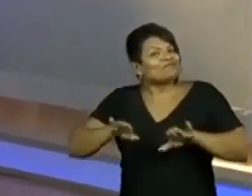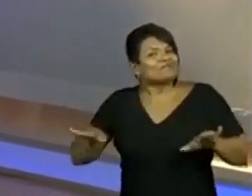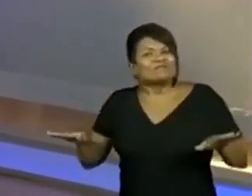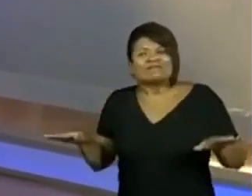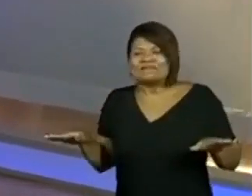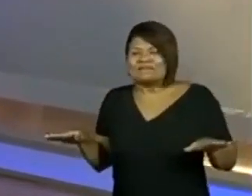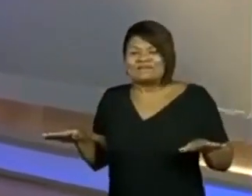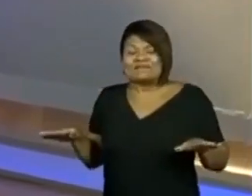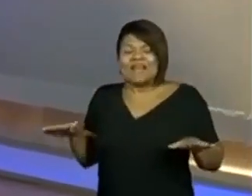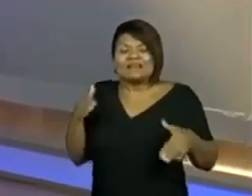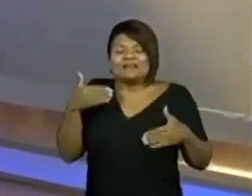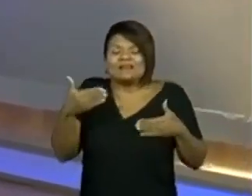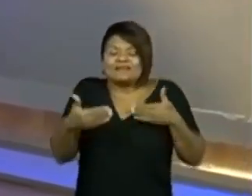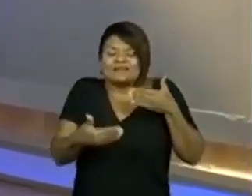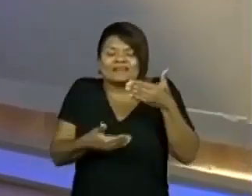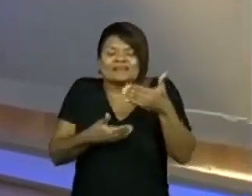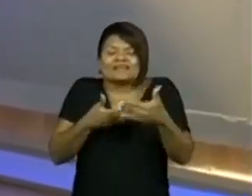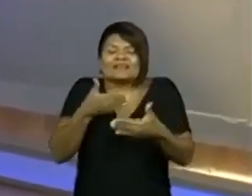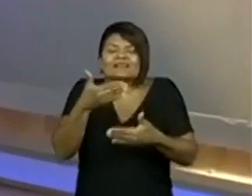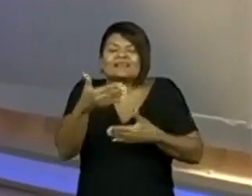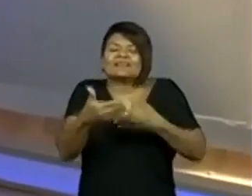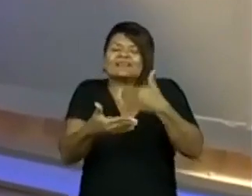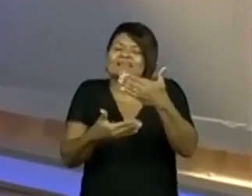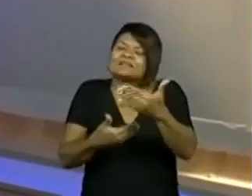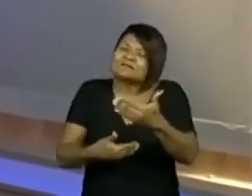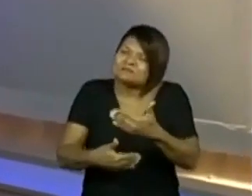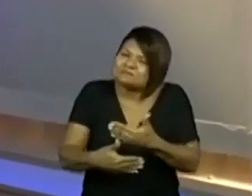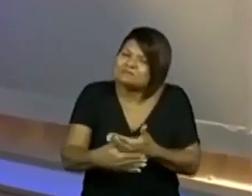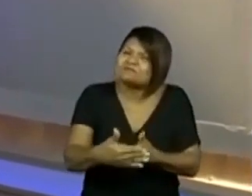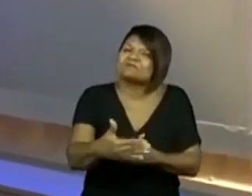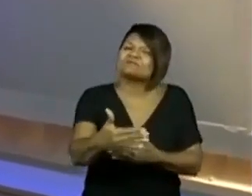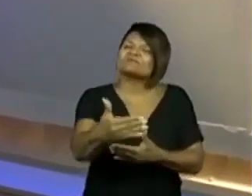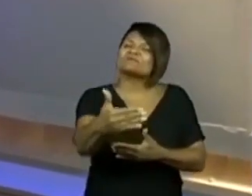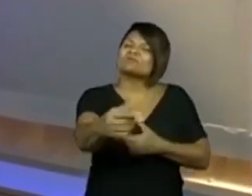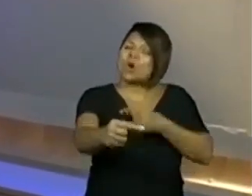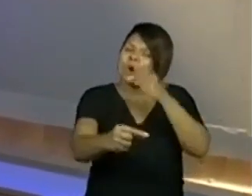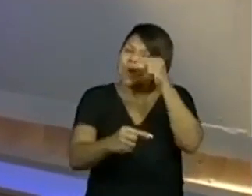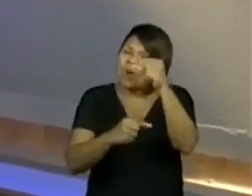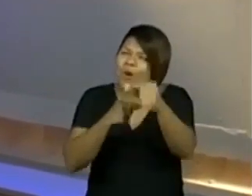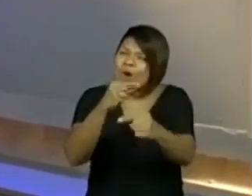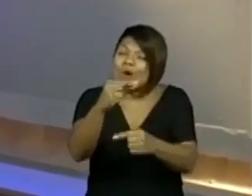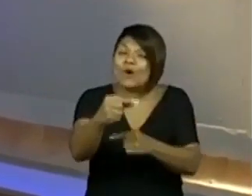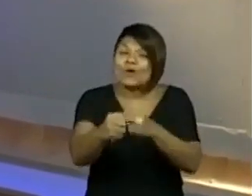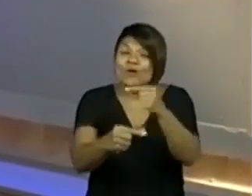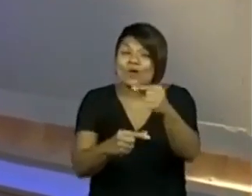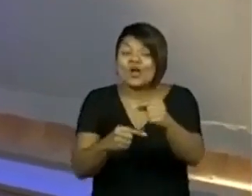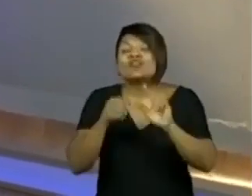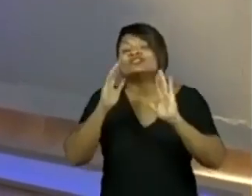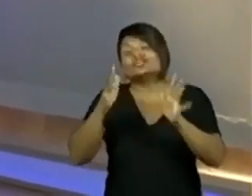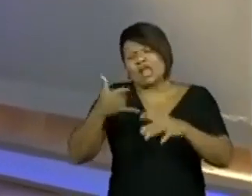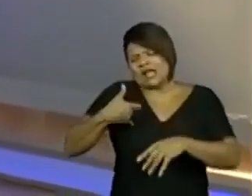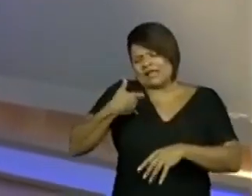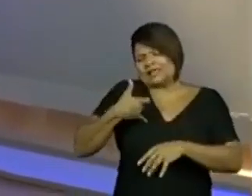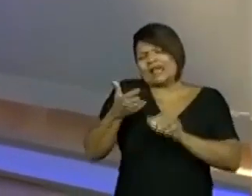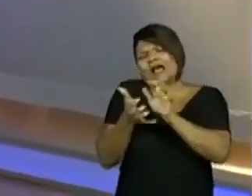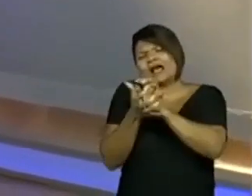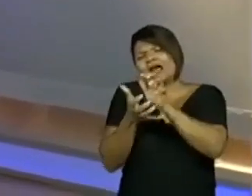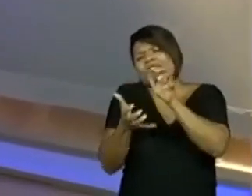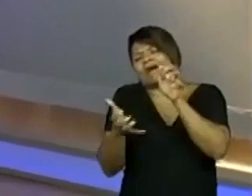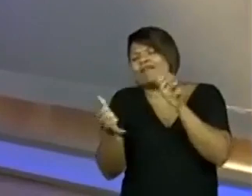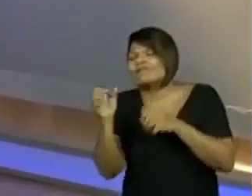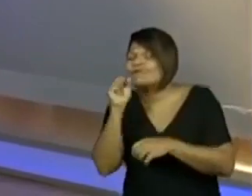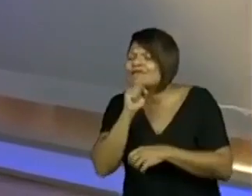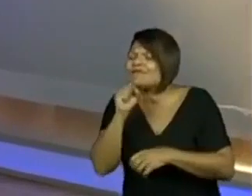E o tempo passou. Aos poucos, os mais velhos, já cansados,